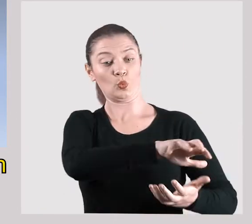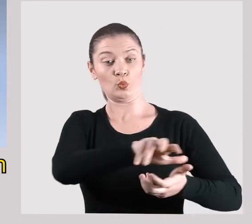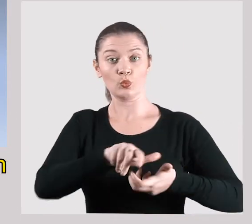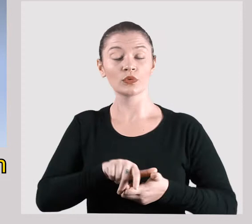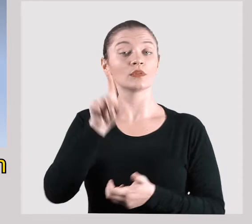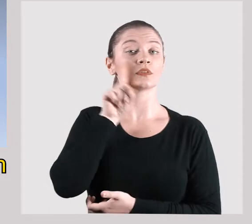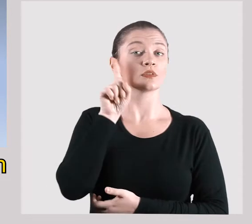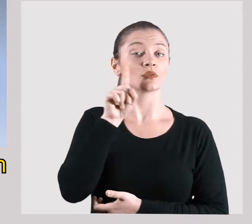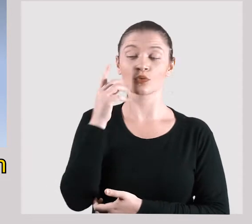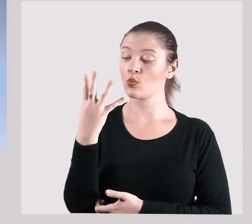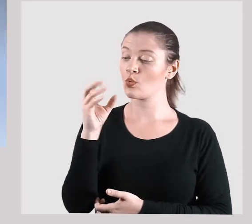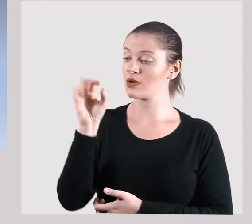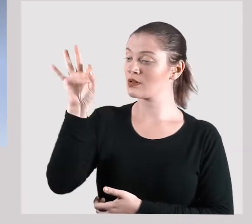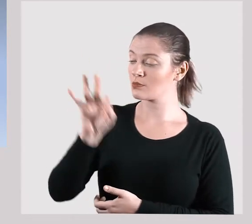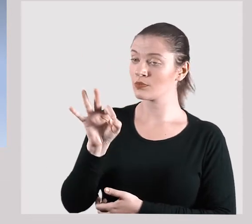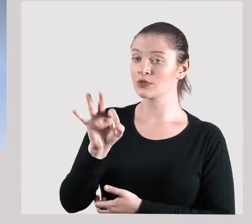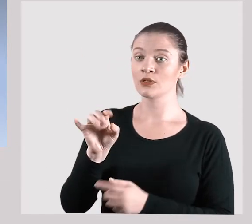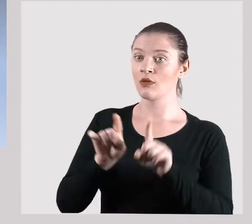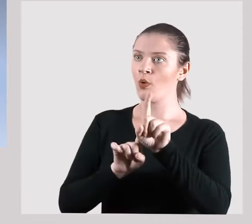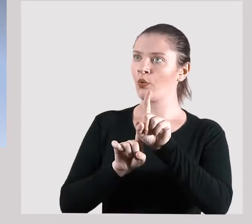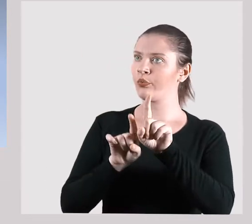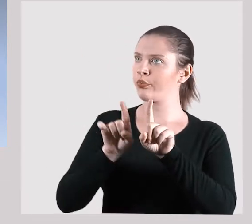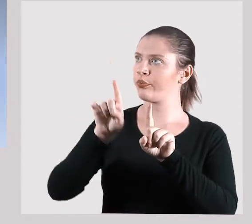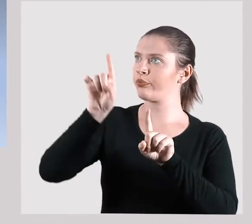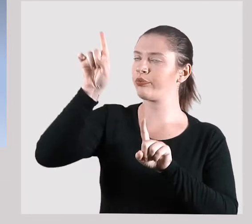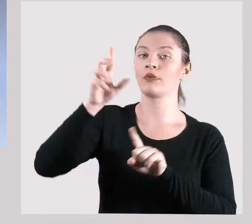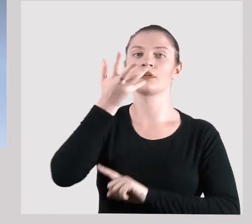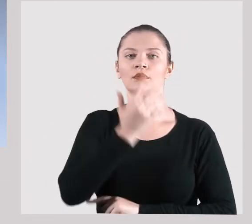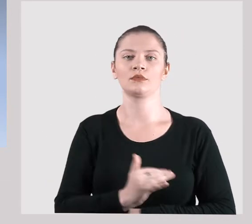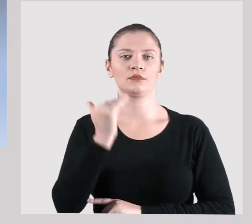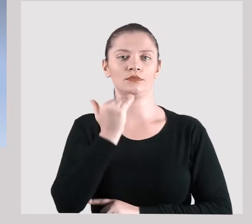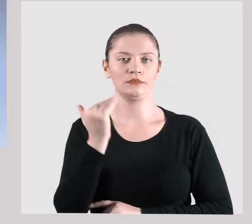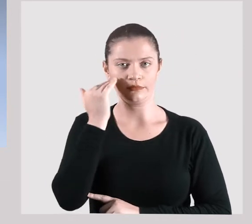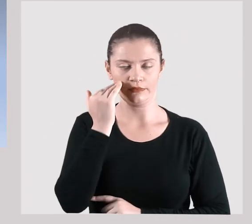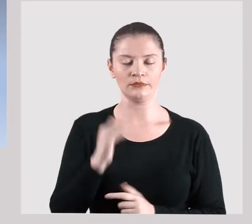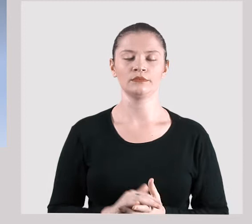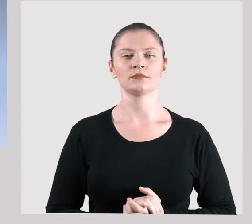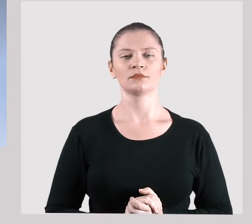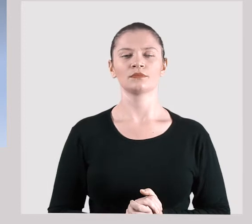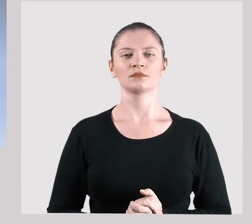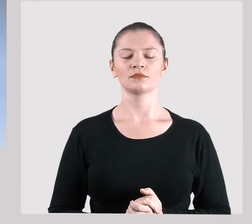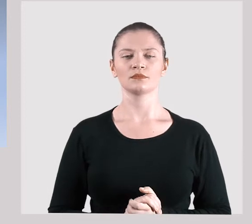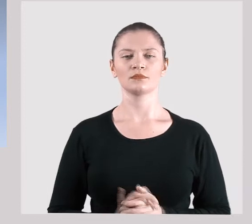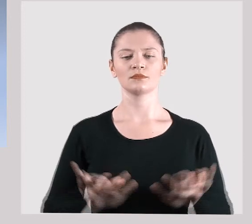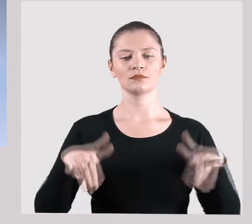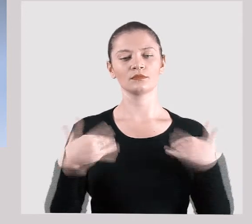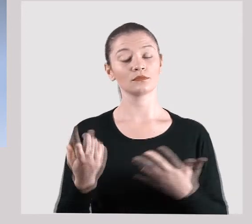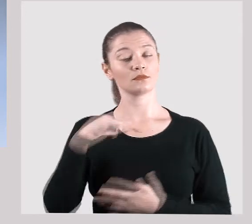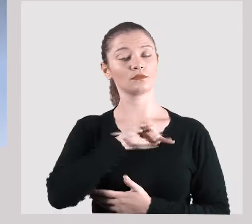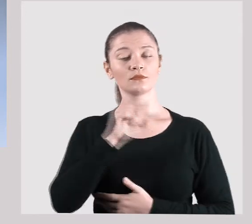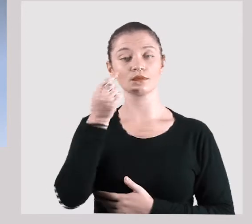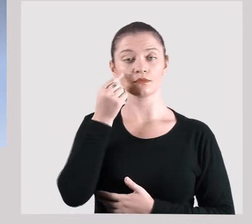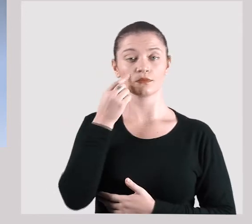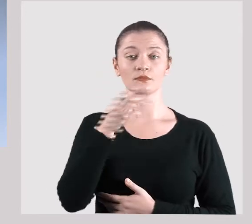uns 40% clínicas privadas para atender crianças e adolescentes. Então, aqui a gente vê também, então, o Ministério